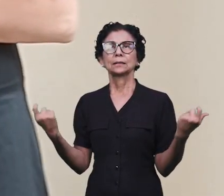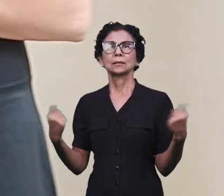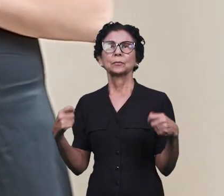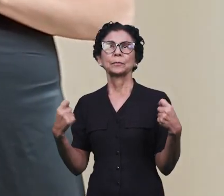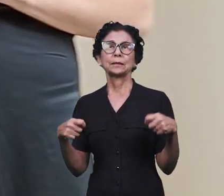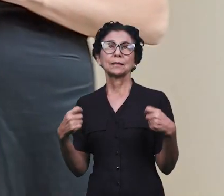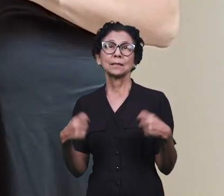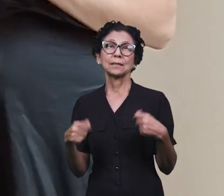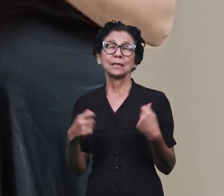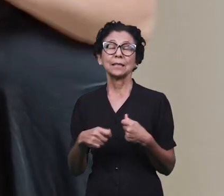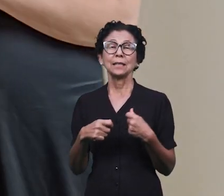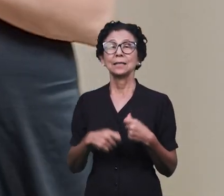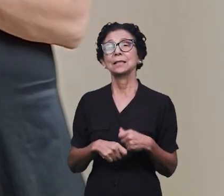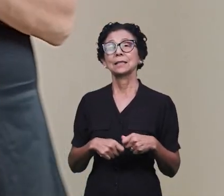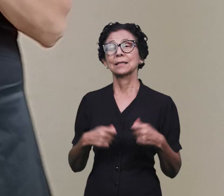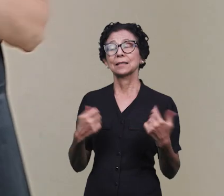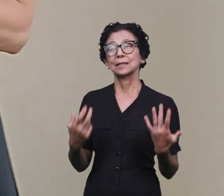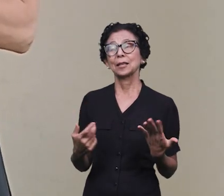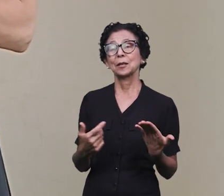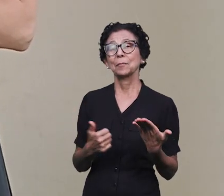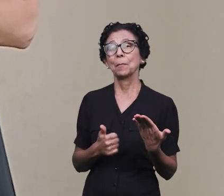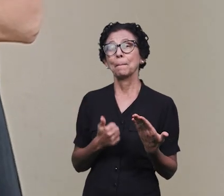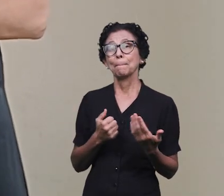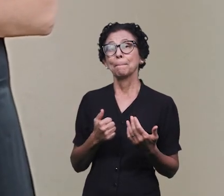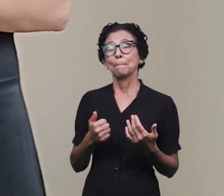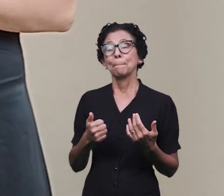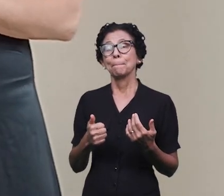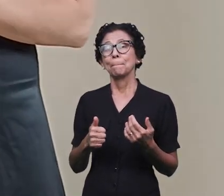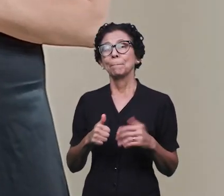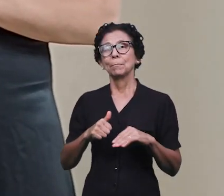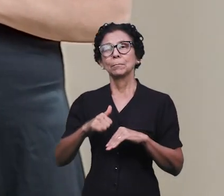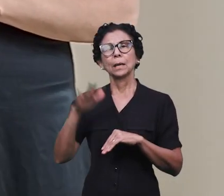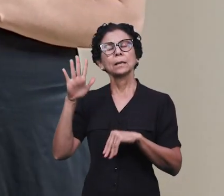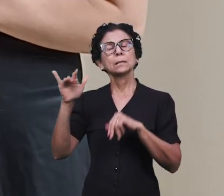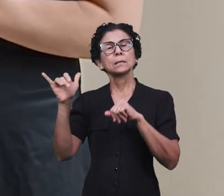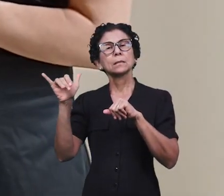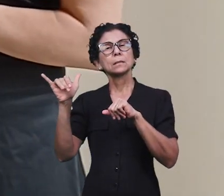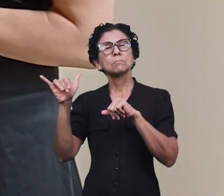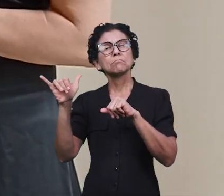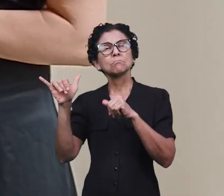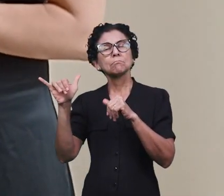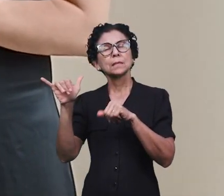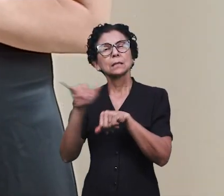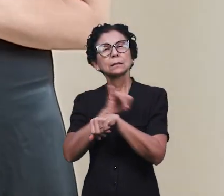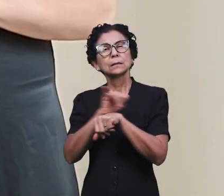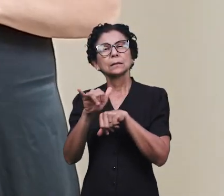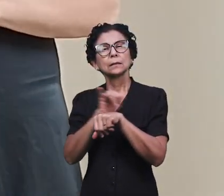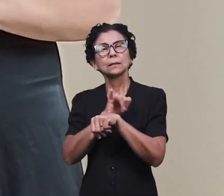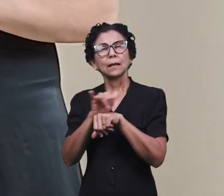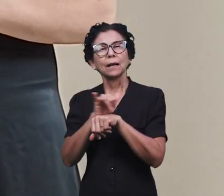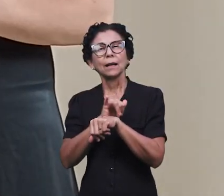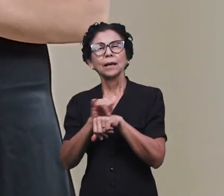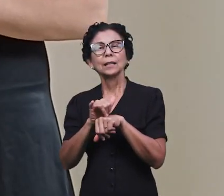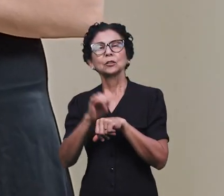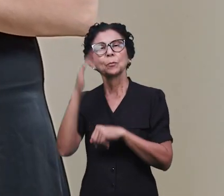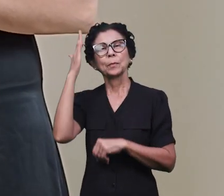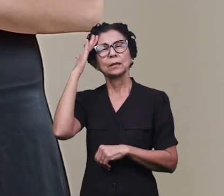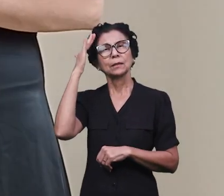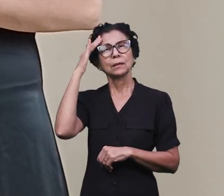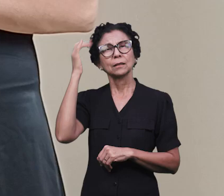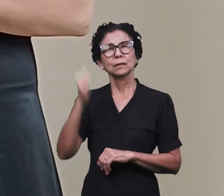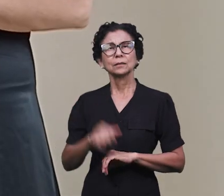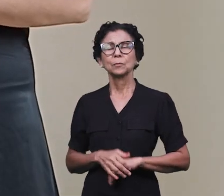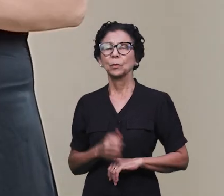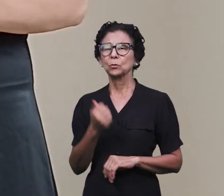de pictogramas para compreender, para prestar mais atenção, não tem dificuldade, as irmãs podem utilizar o recurso da